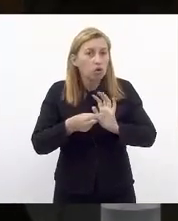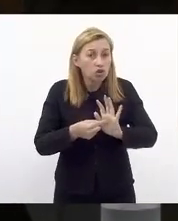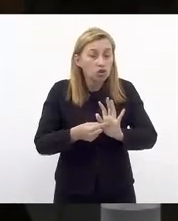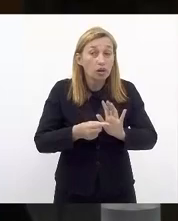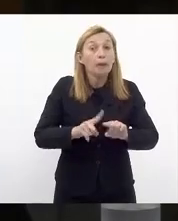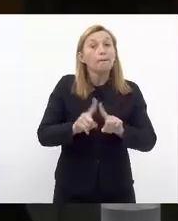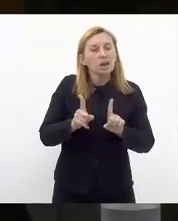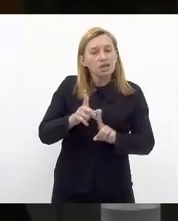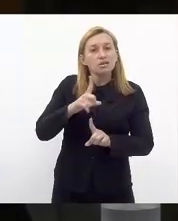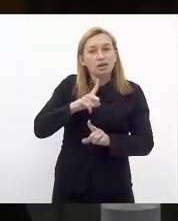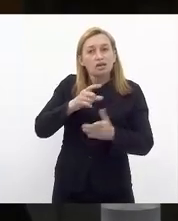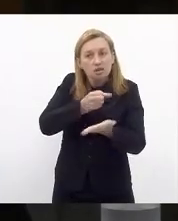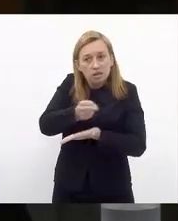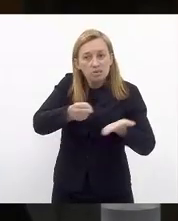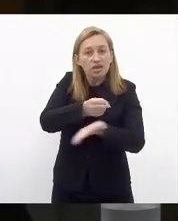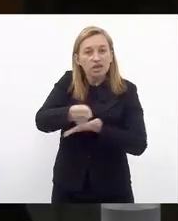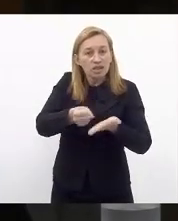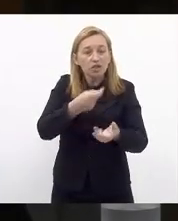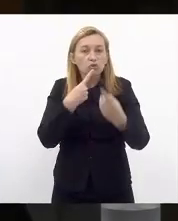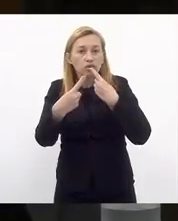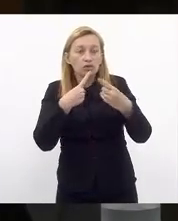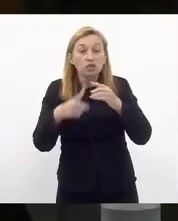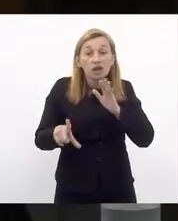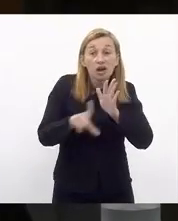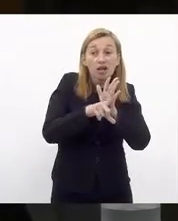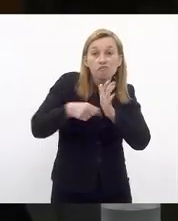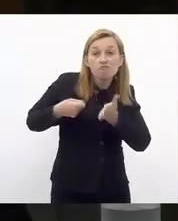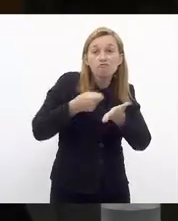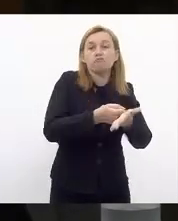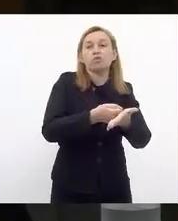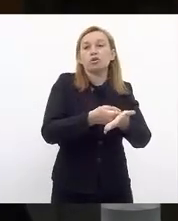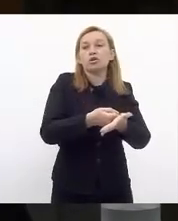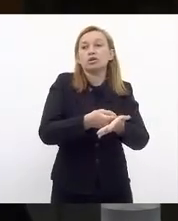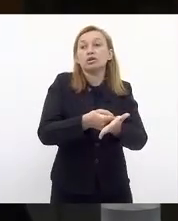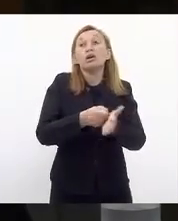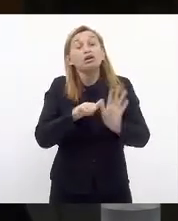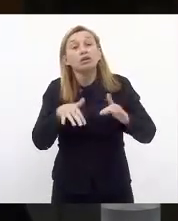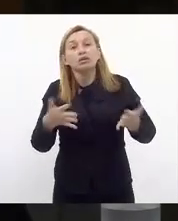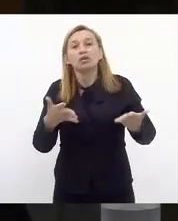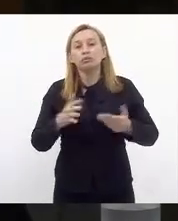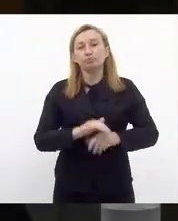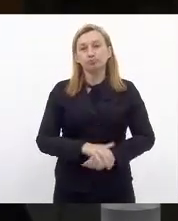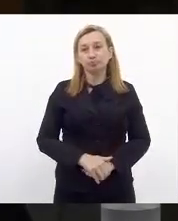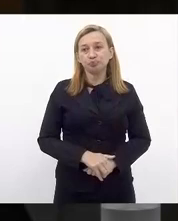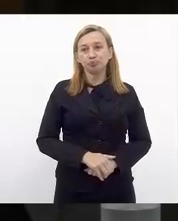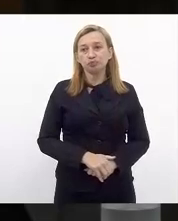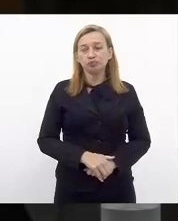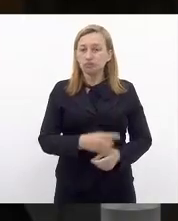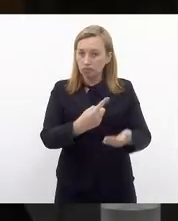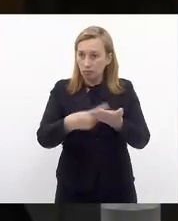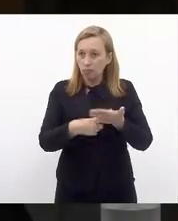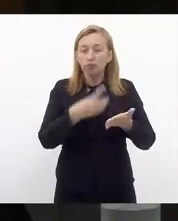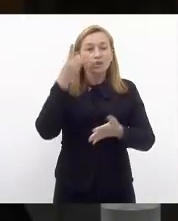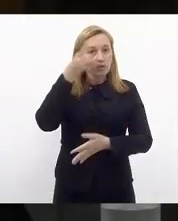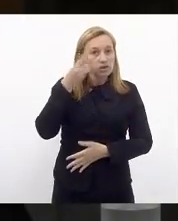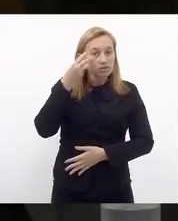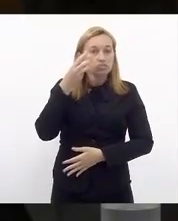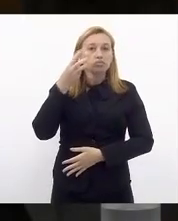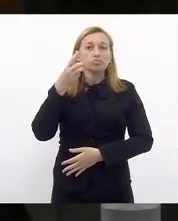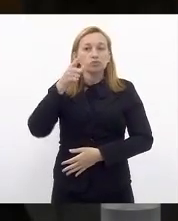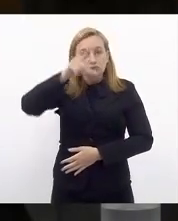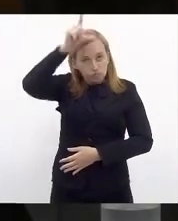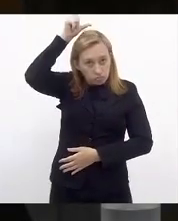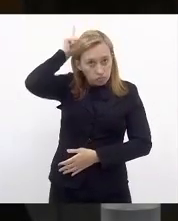mas a gente tem que se basear no debate do que a lei nos impõe E aí eu concordo com Deputado Luiz Paulo